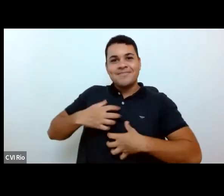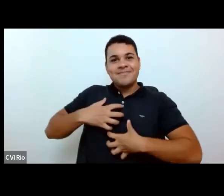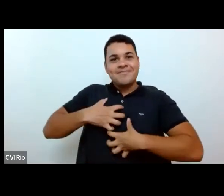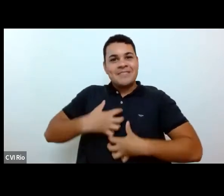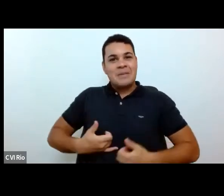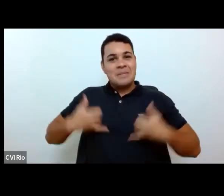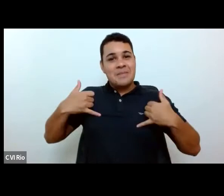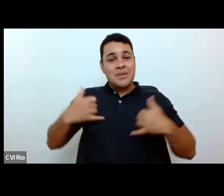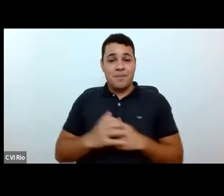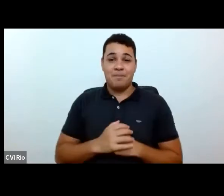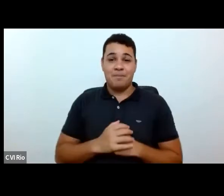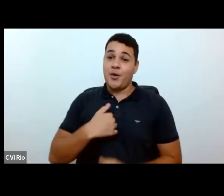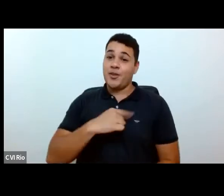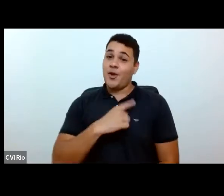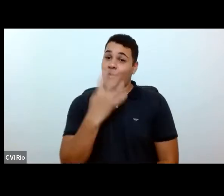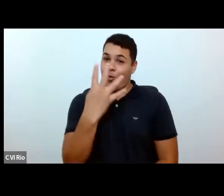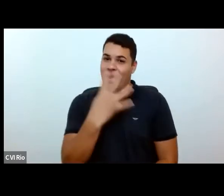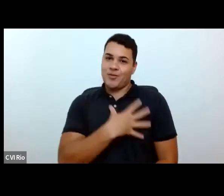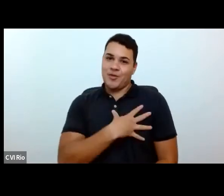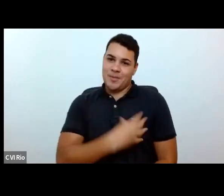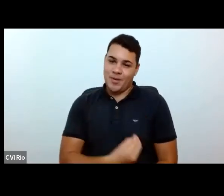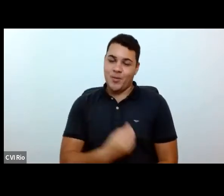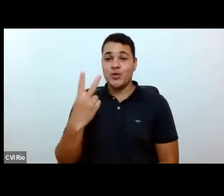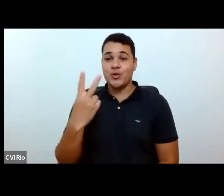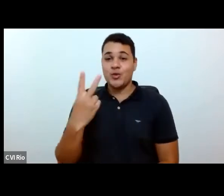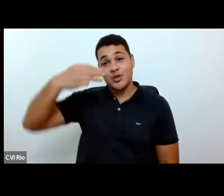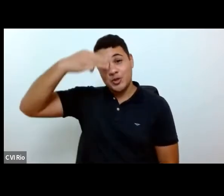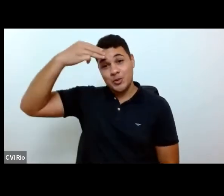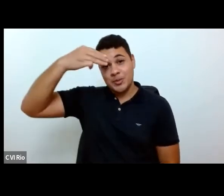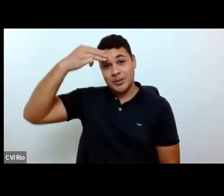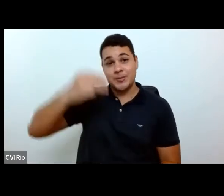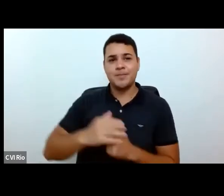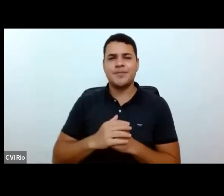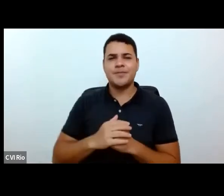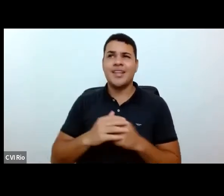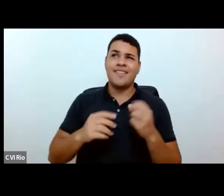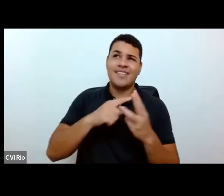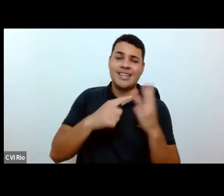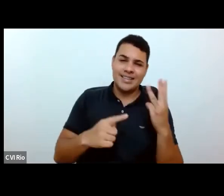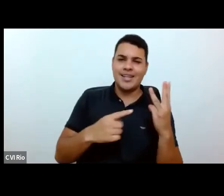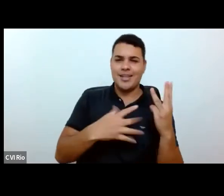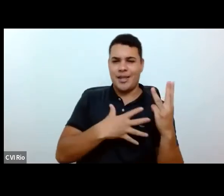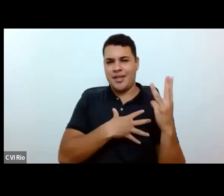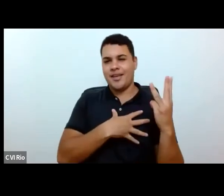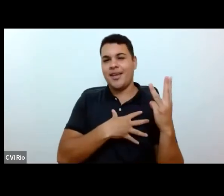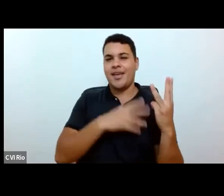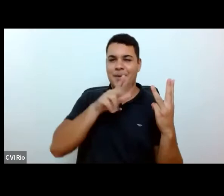4 irmãos, né? E 2 sobrinhos. 3 irmãos, na verdade, perdão,